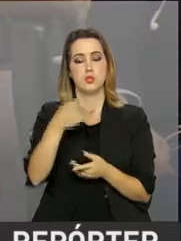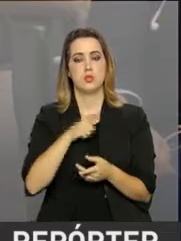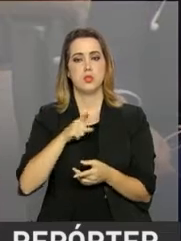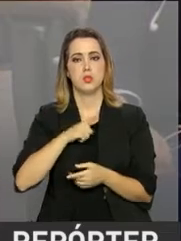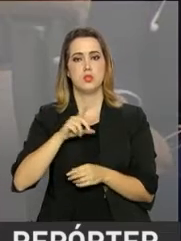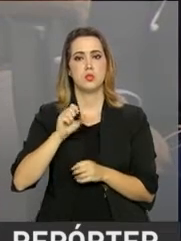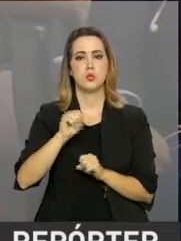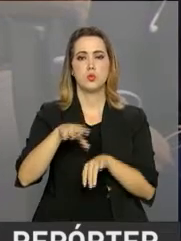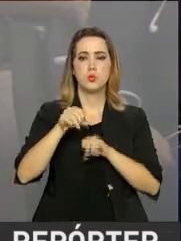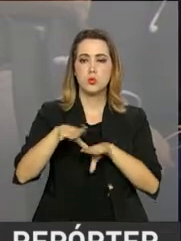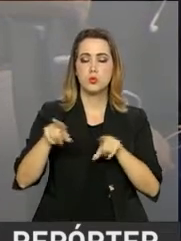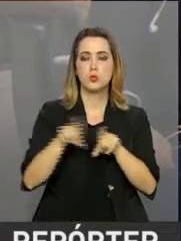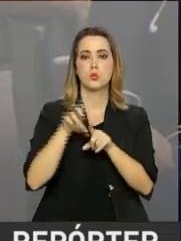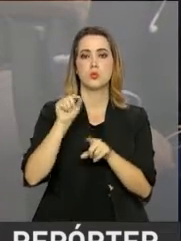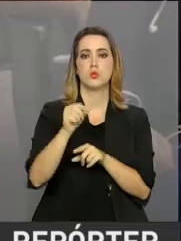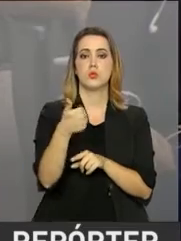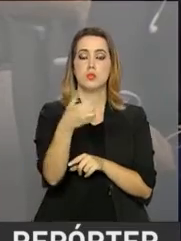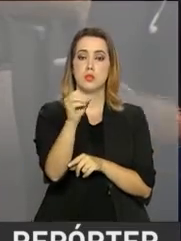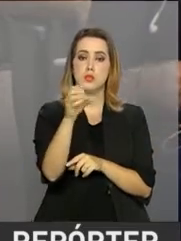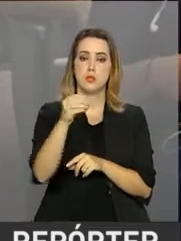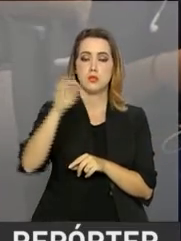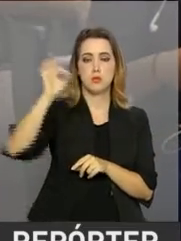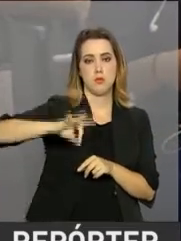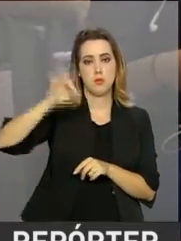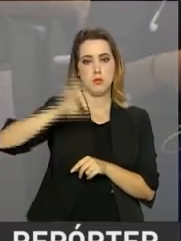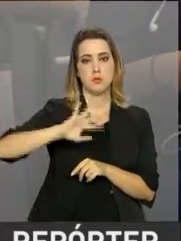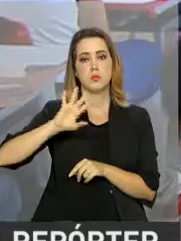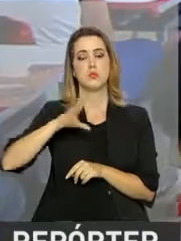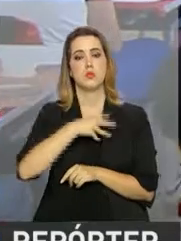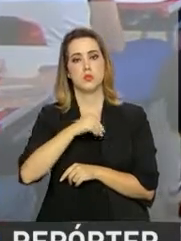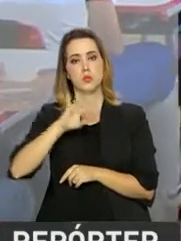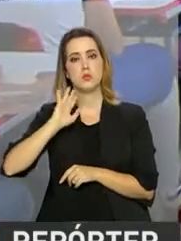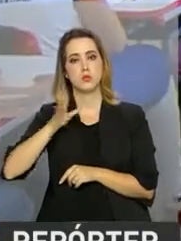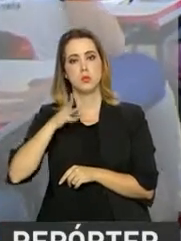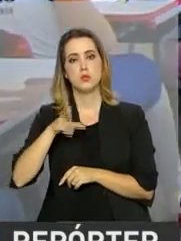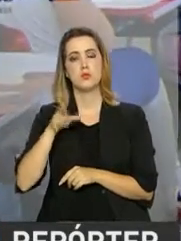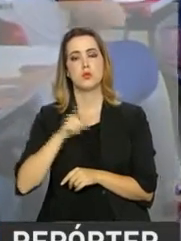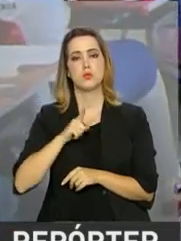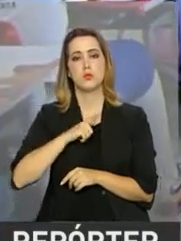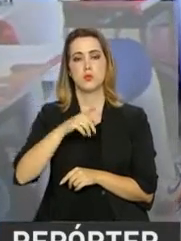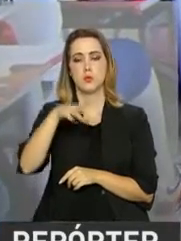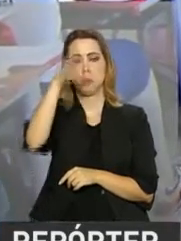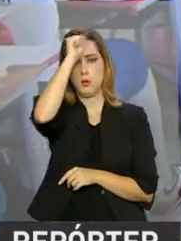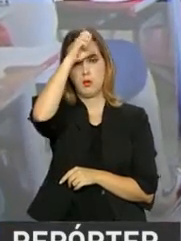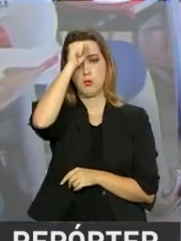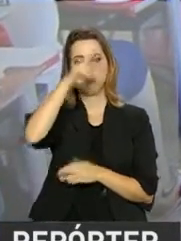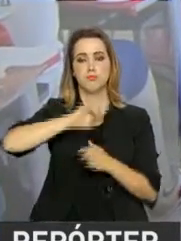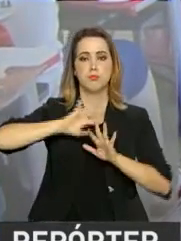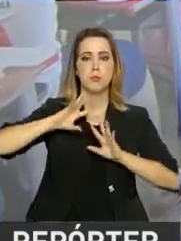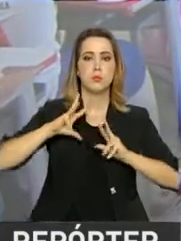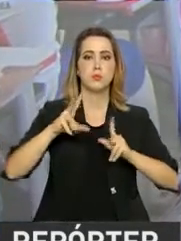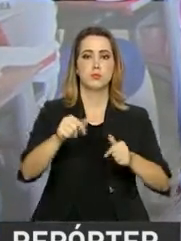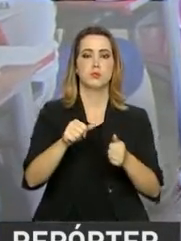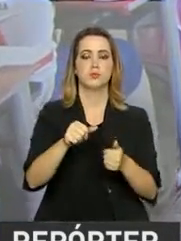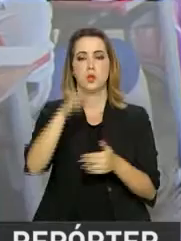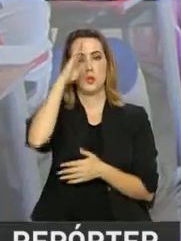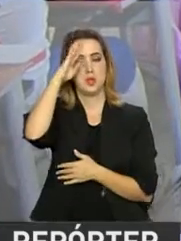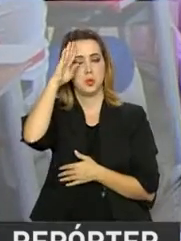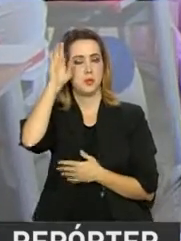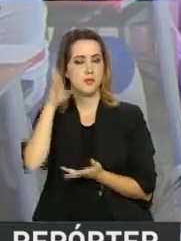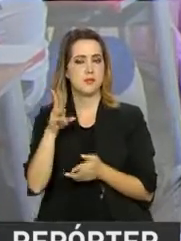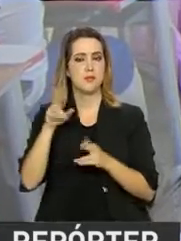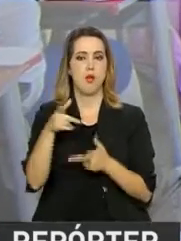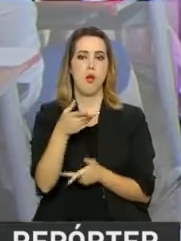quase 100% dos filhos eram alfabetizados o estudo também mostra que mais da metade dos filhos tiveram ocupação